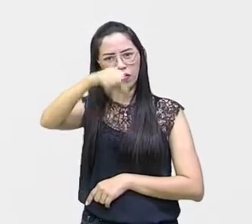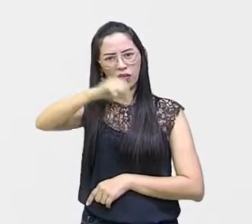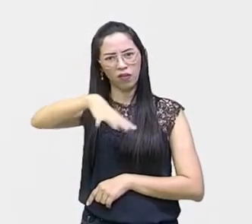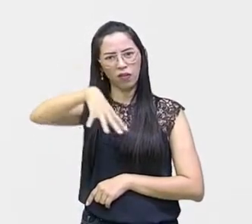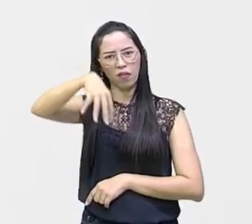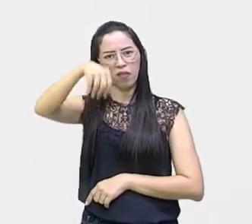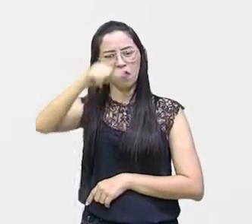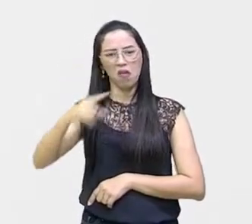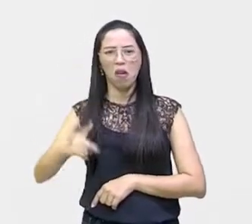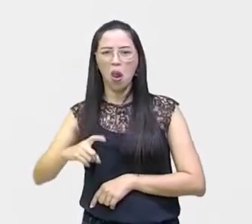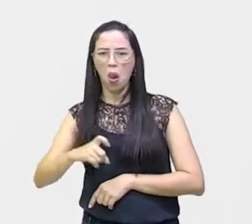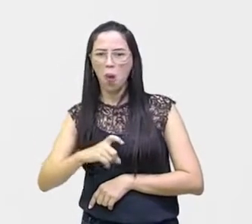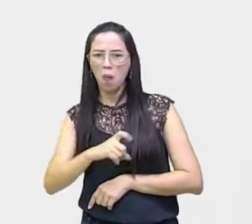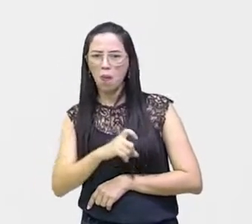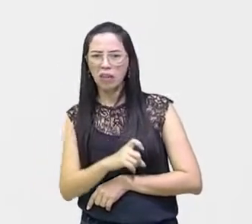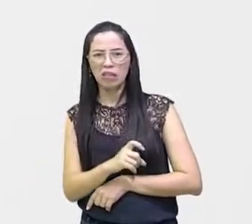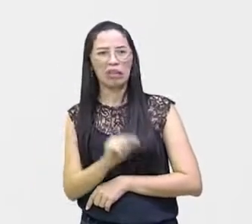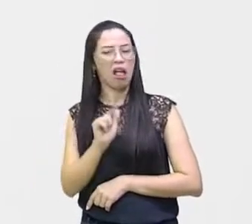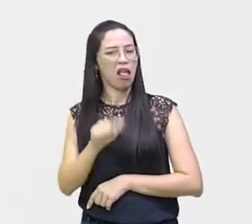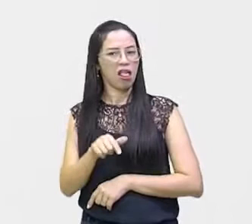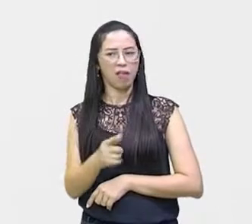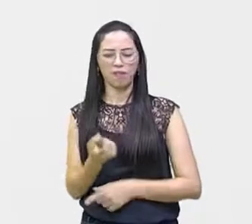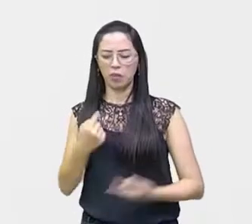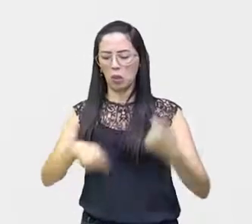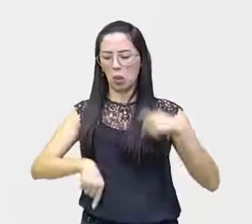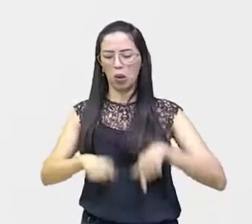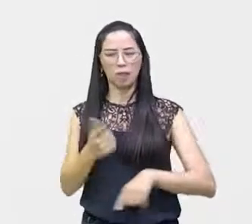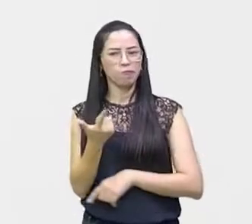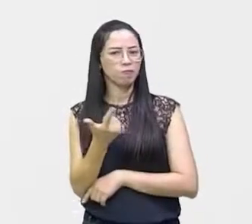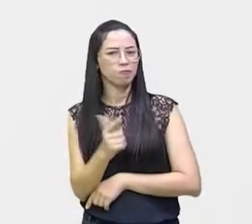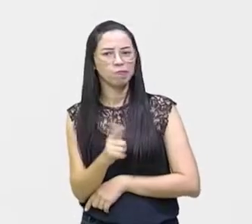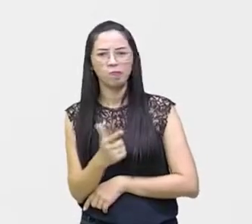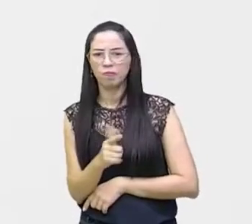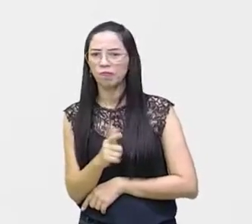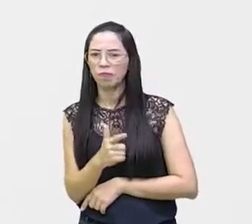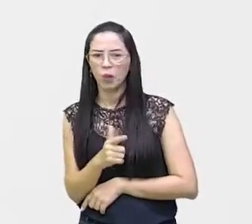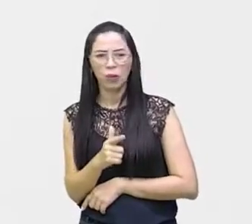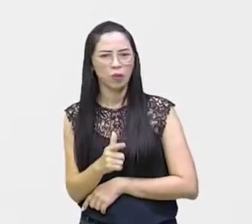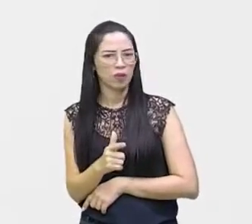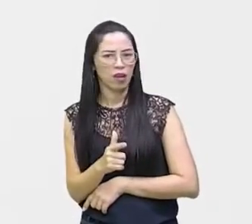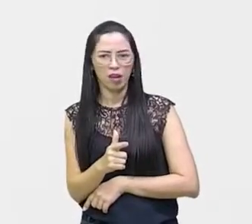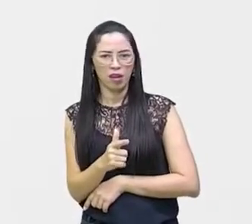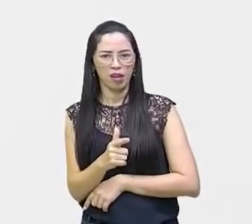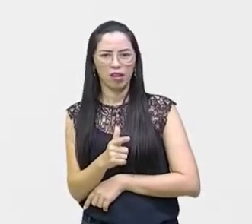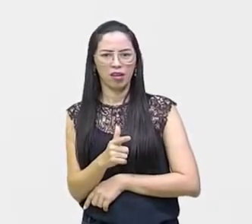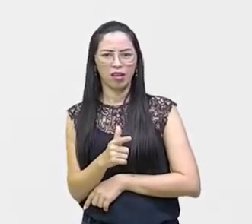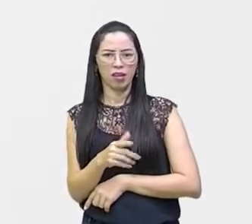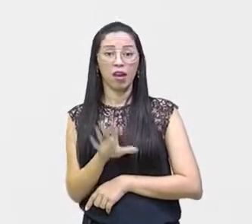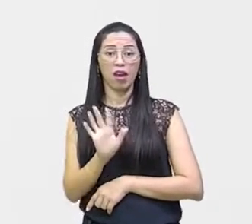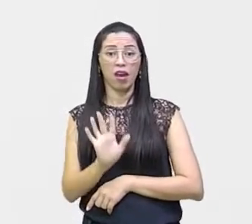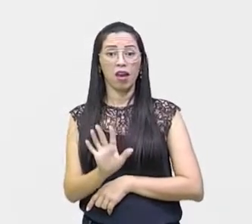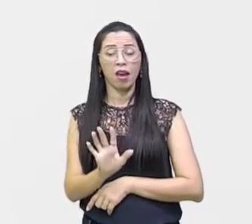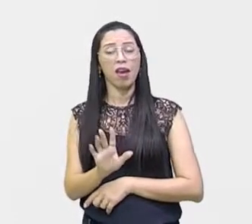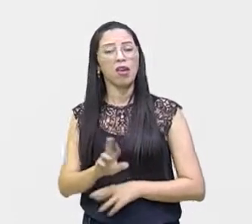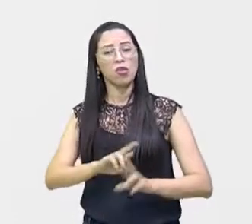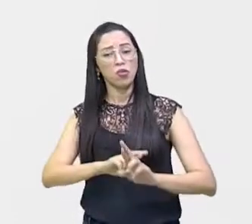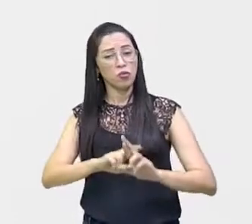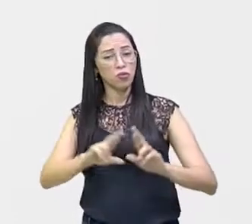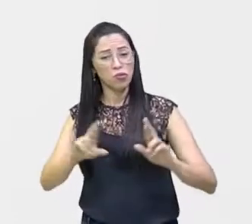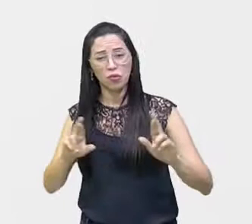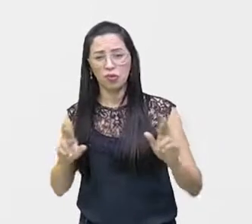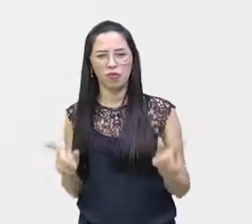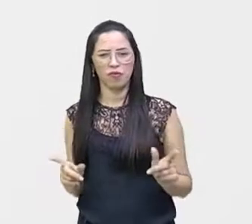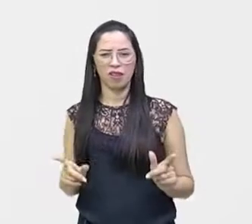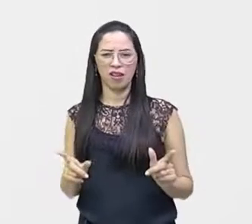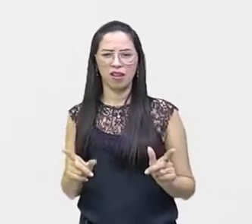de circulação. E as trocas gasosas de nutrientes e de excretas nesses animais são realizadas